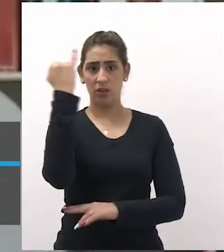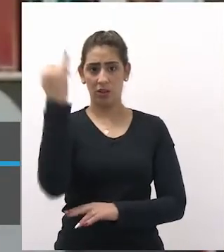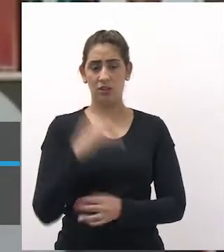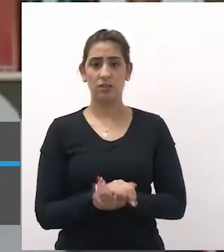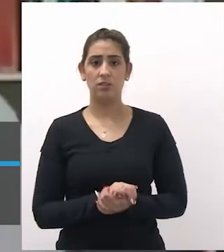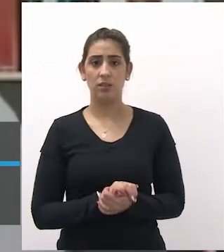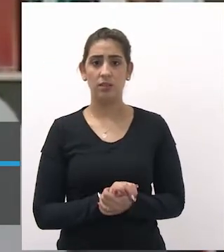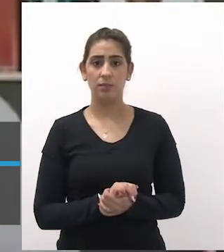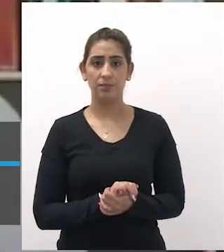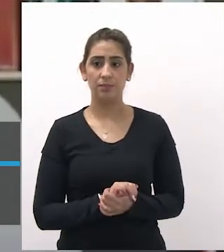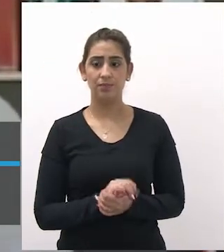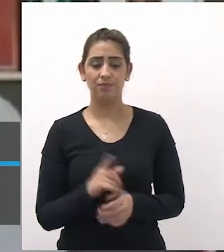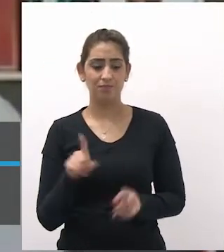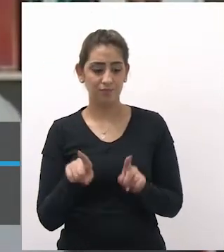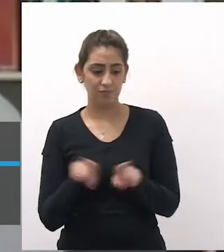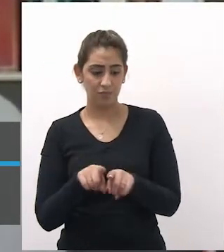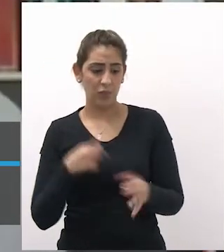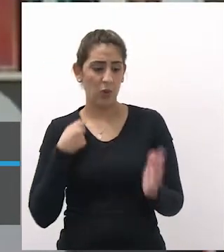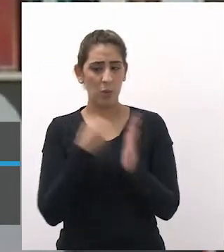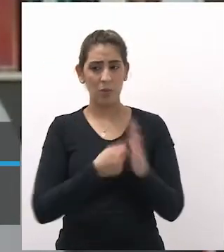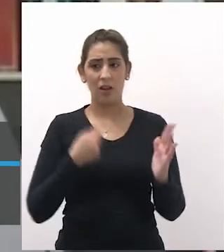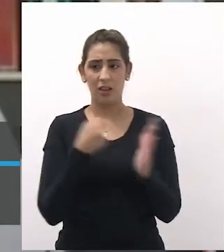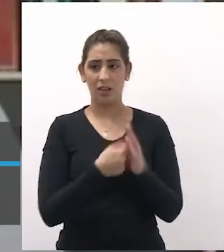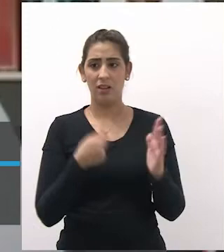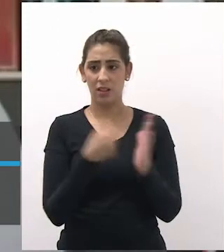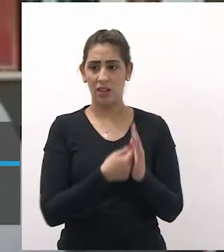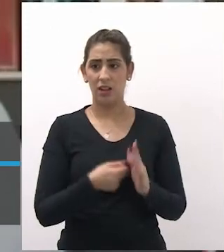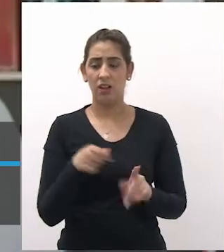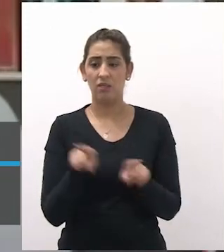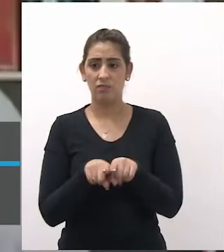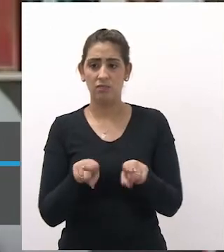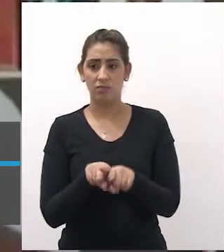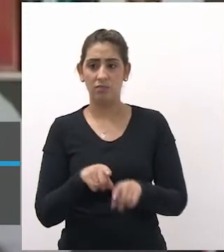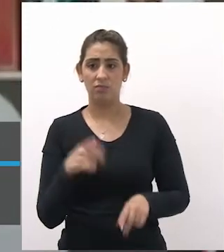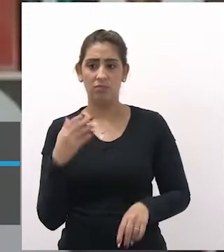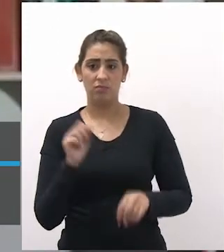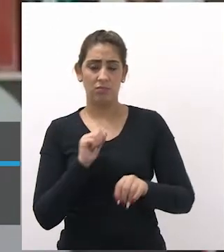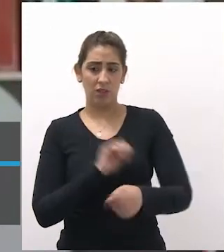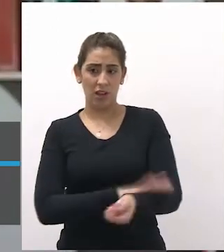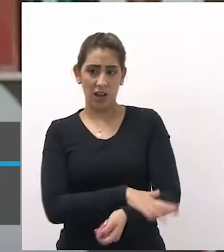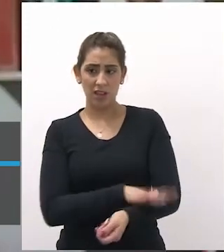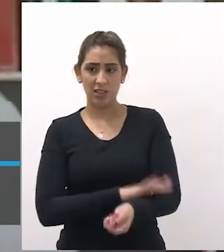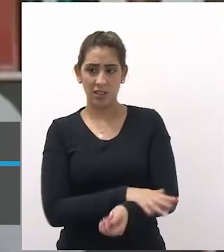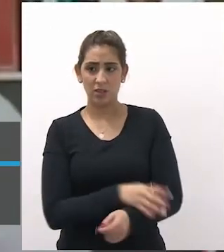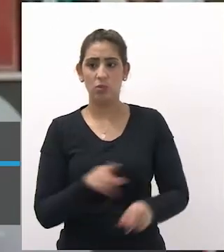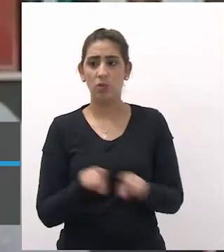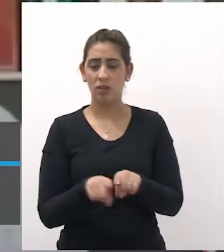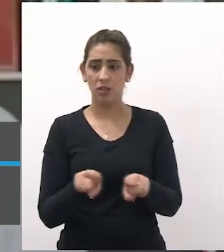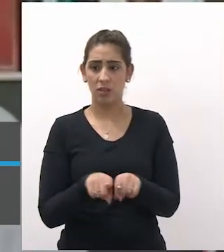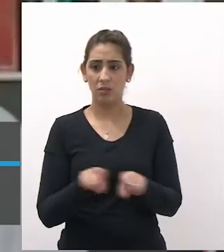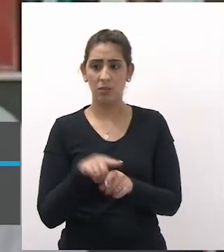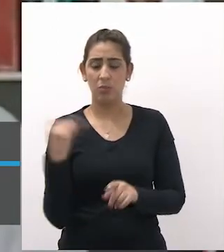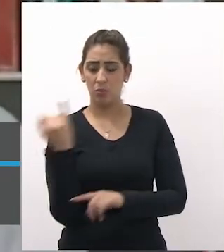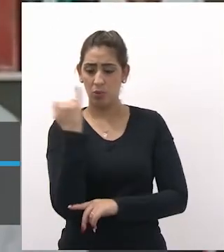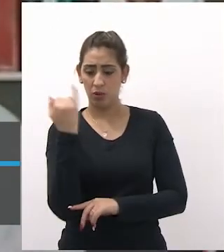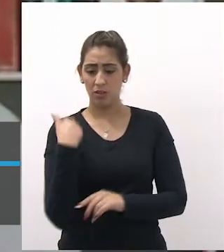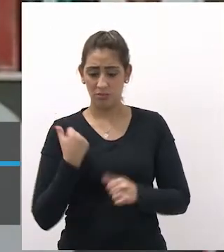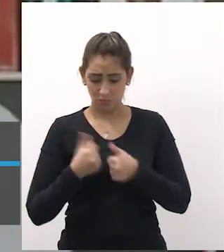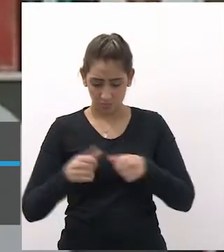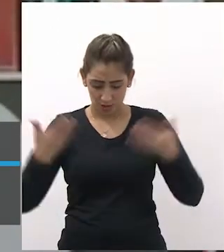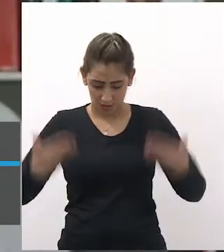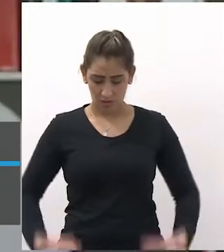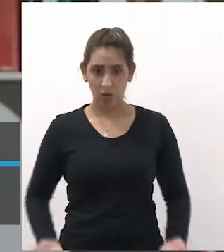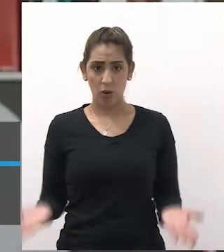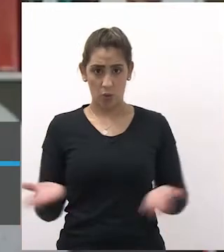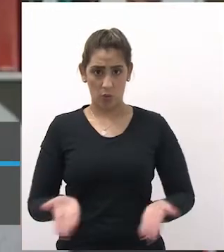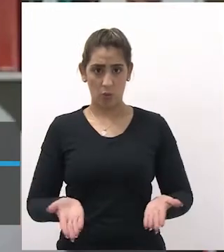combater o racismo, porque o racismo ele traz traumas psíquicos e A importância da gente estar aqui hoje